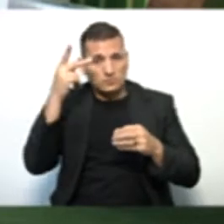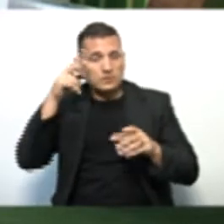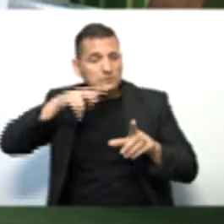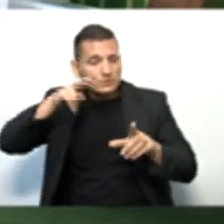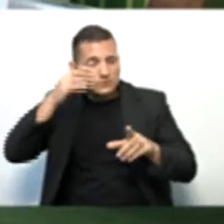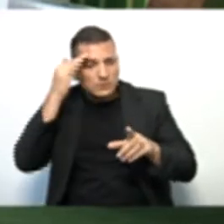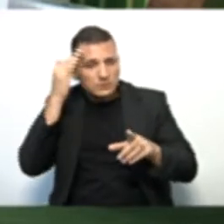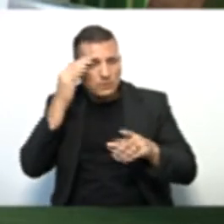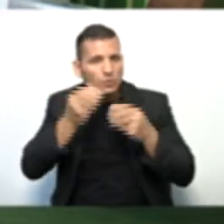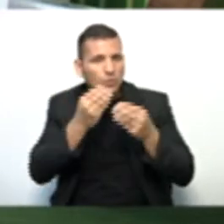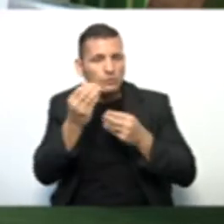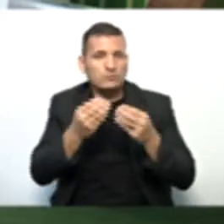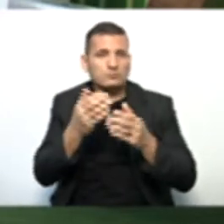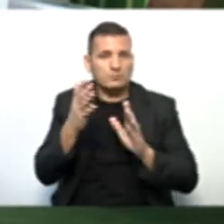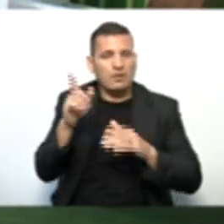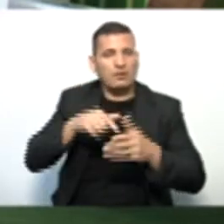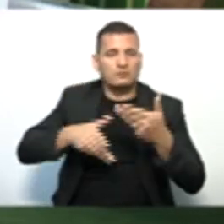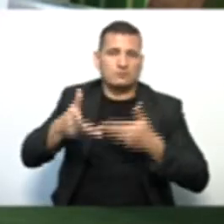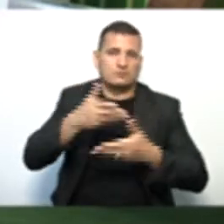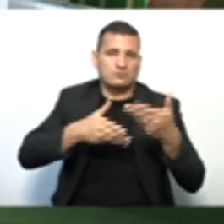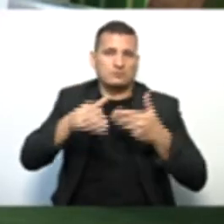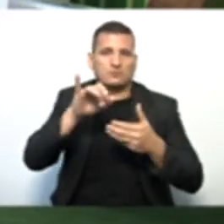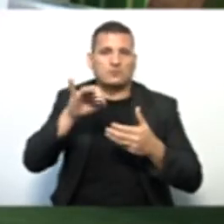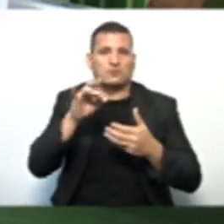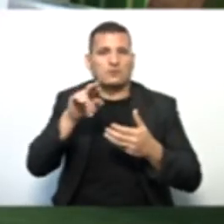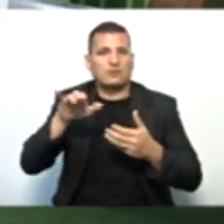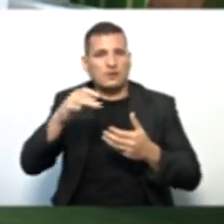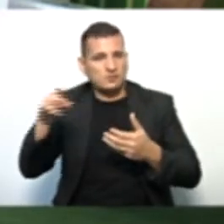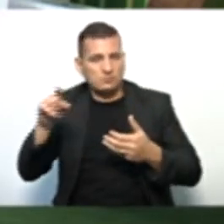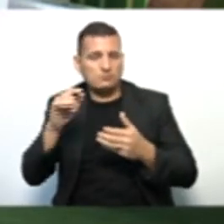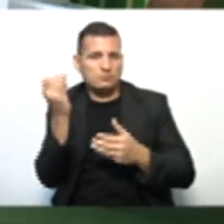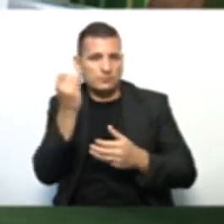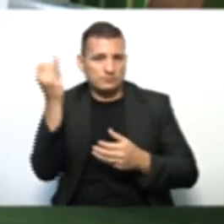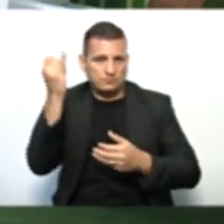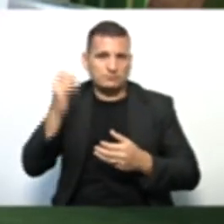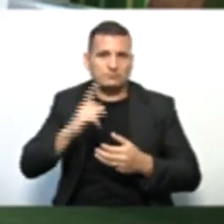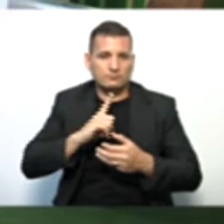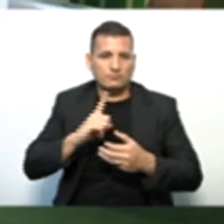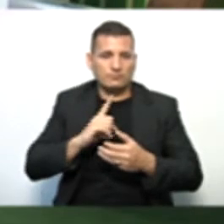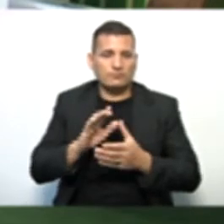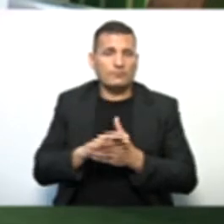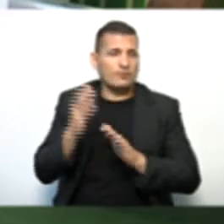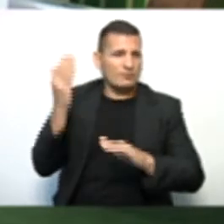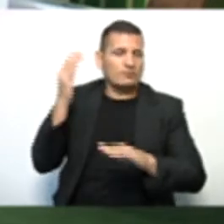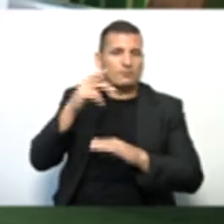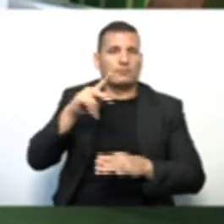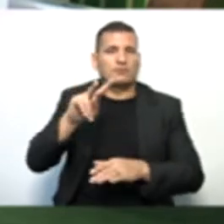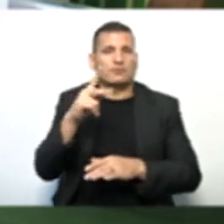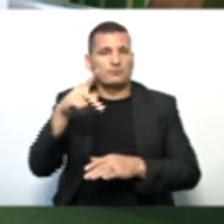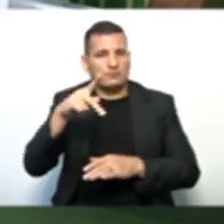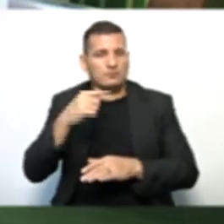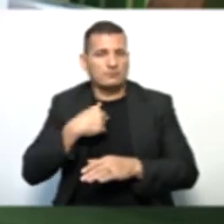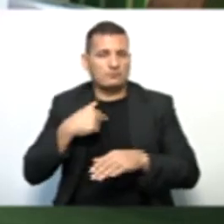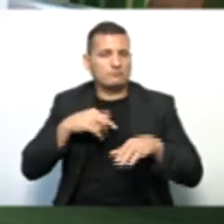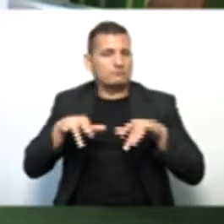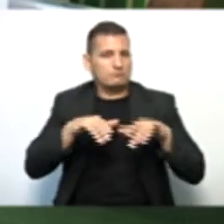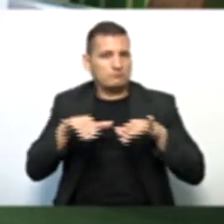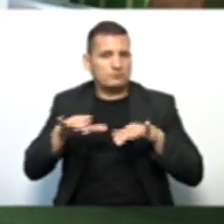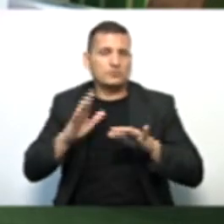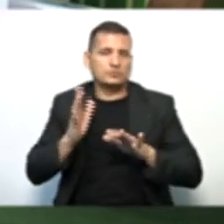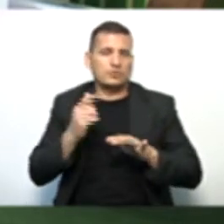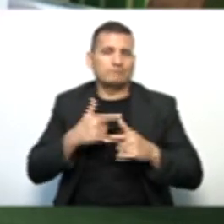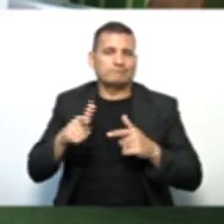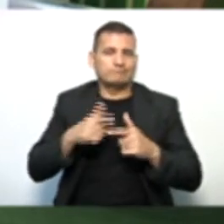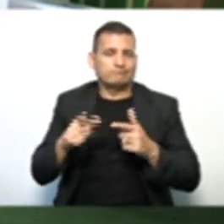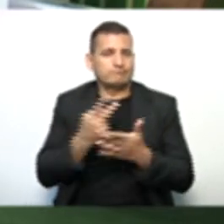por trás. É a interação, né? É que a você interação. tem que ter. Então é muito importante isso daqui, tá? Na época do PHP, a minha época do PHP, eu tive um problema com